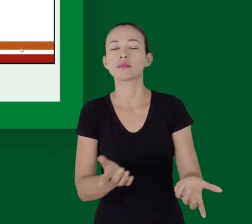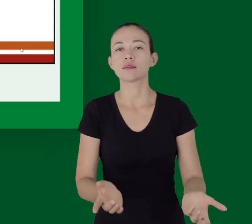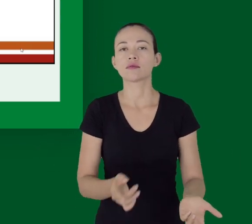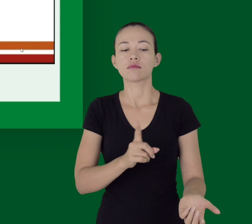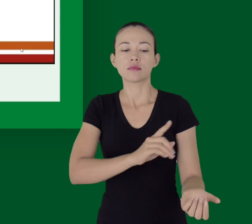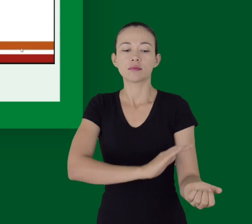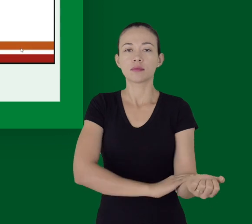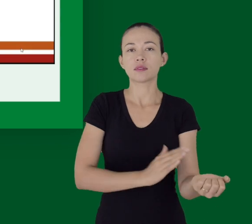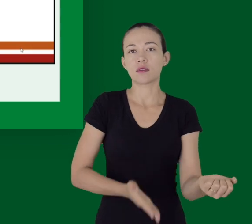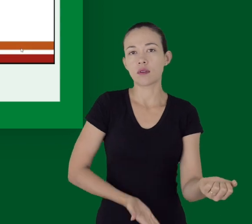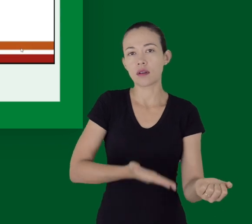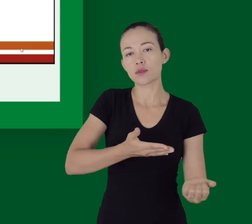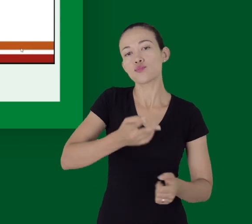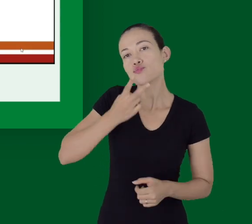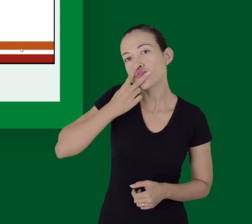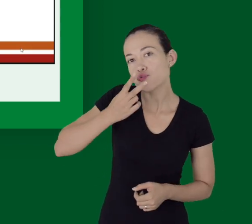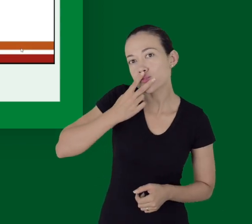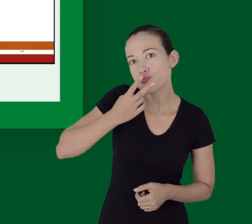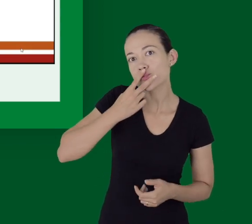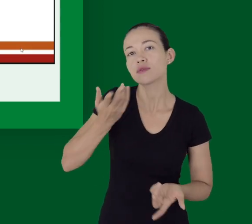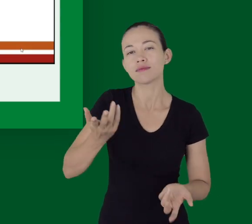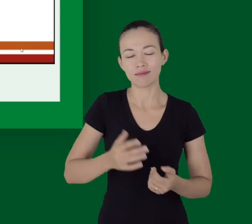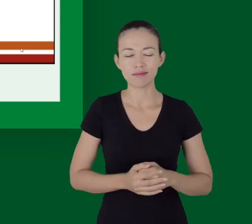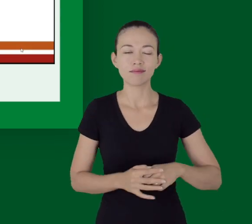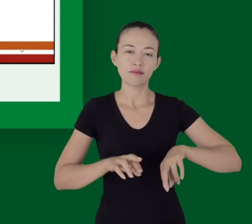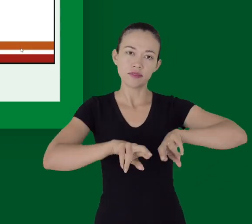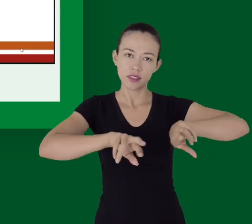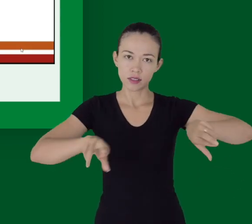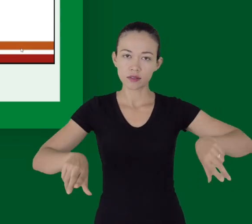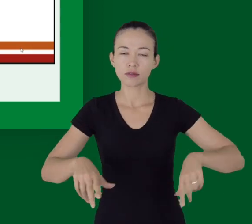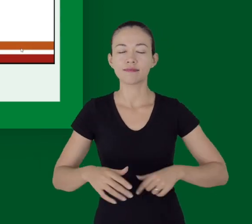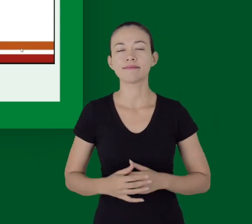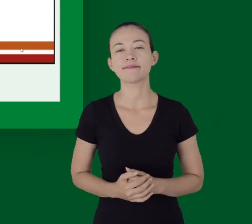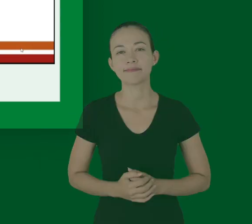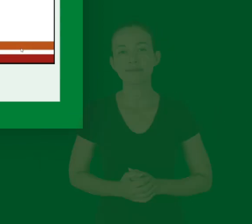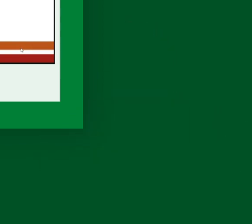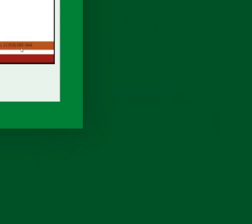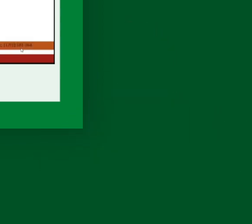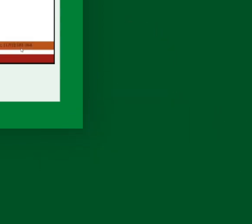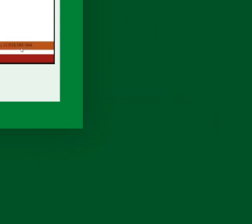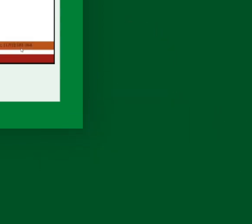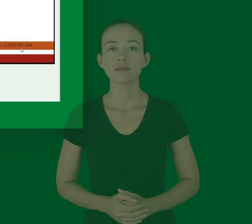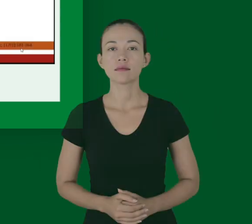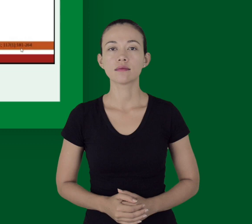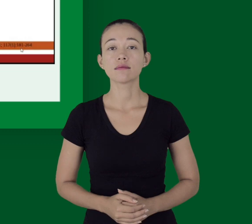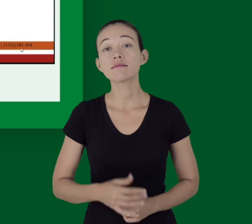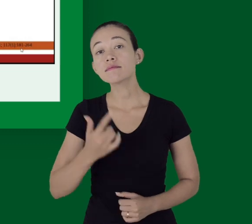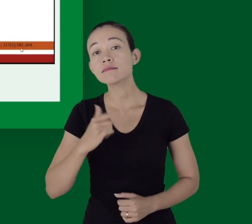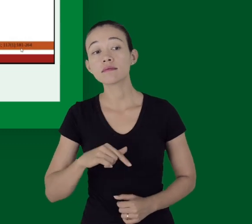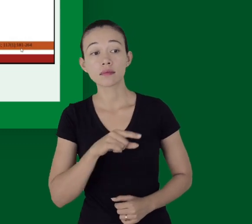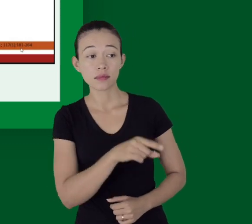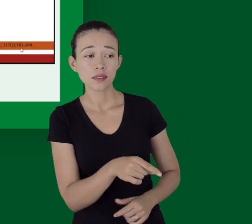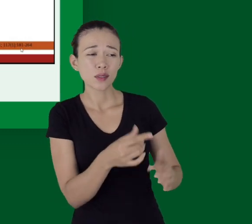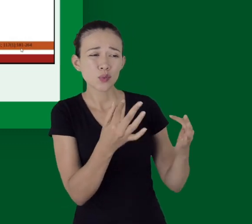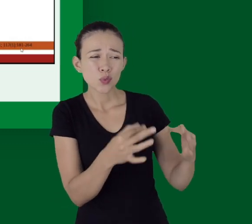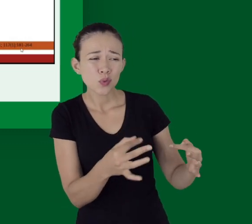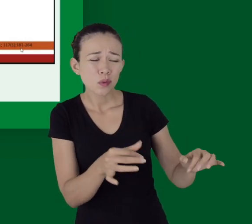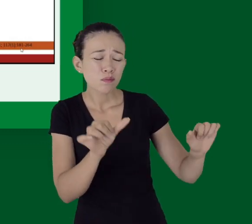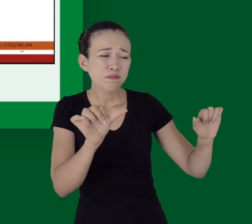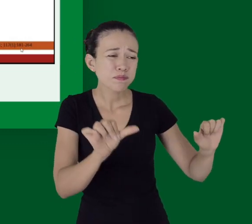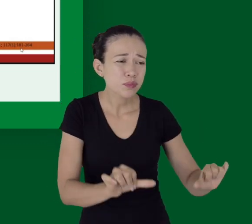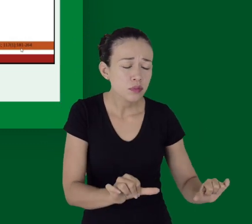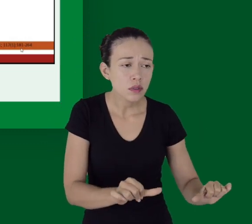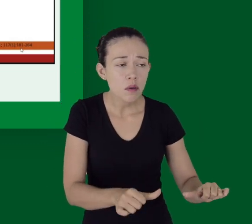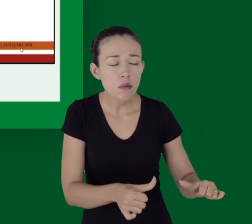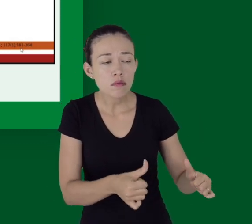pergunta ainda de melhora ou piora da dor, que a gente vai falar um pouquinho mais sobre isso. Então, assim, quando a gente pega um